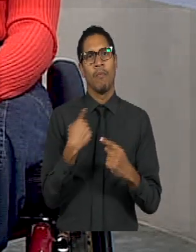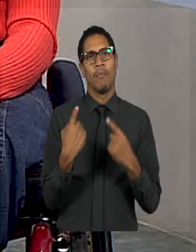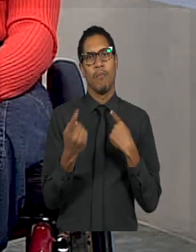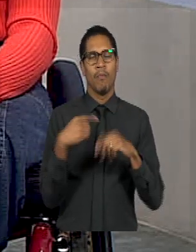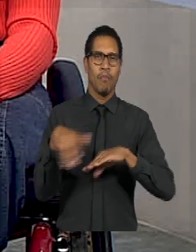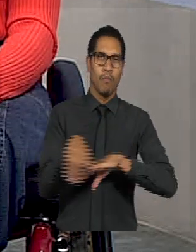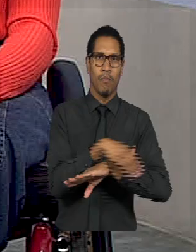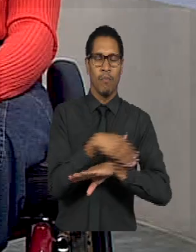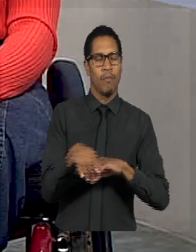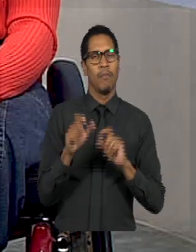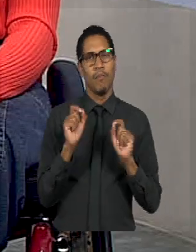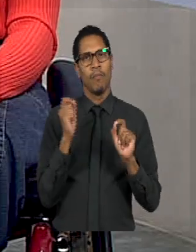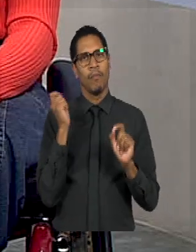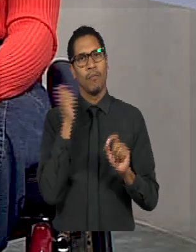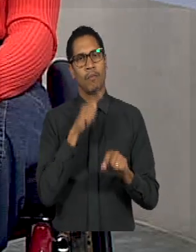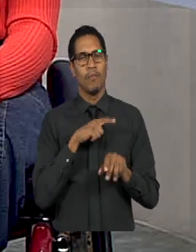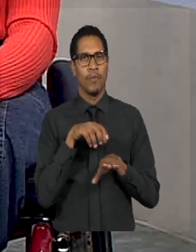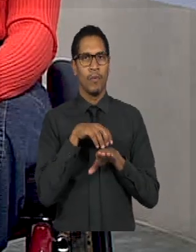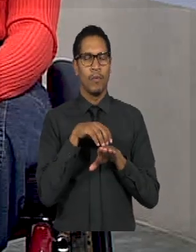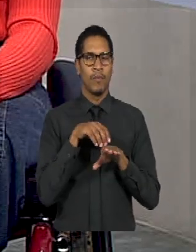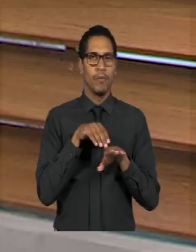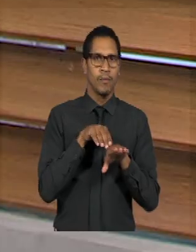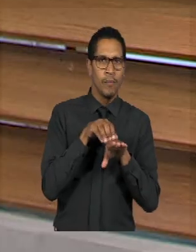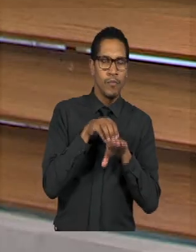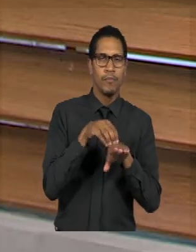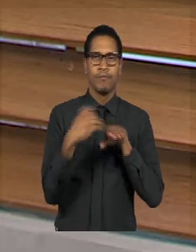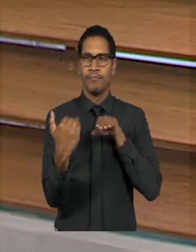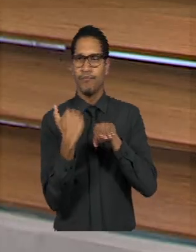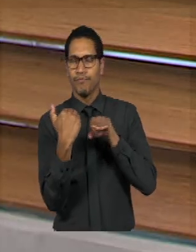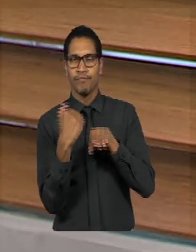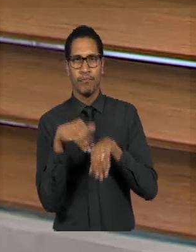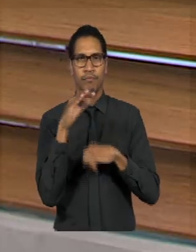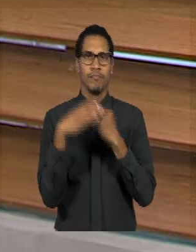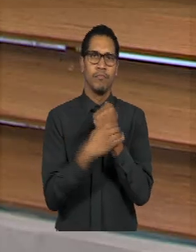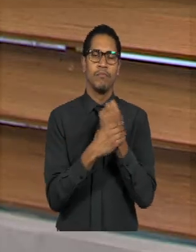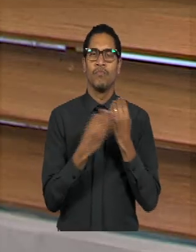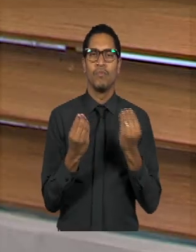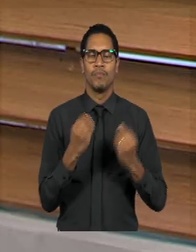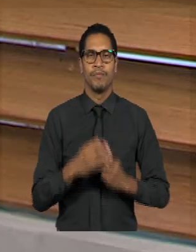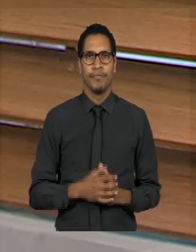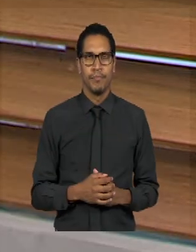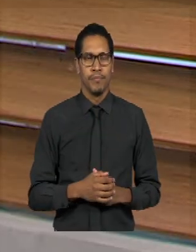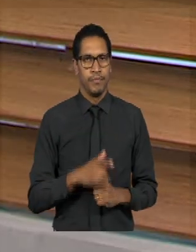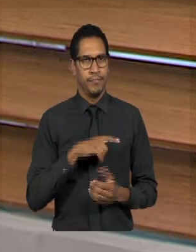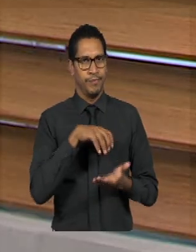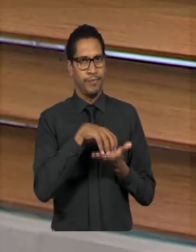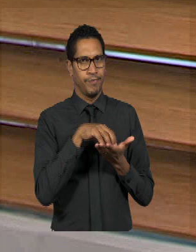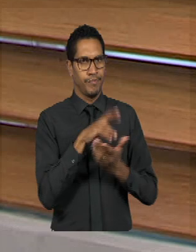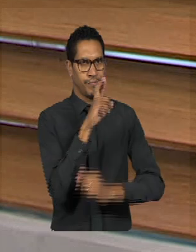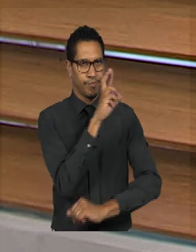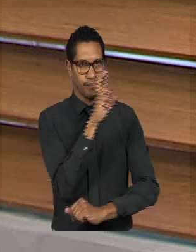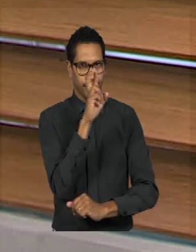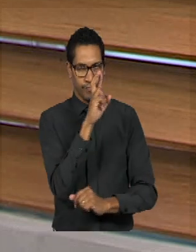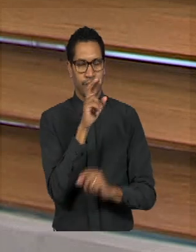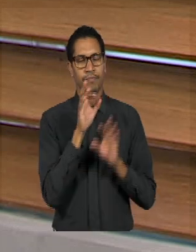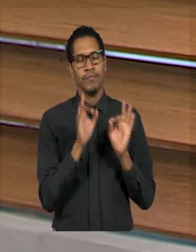medidas para que o trânsito fique mais seguro? O observatório, ele é uma